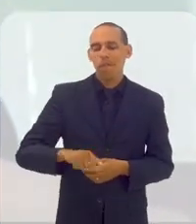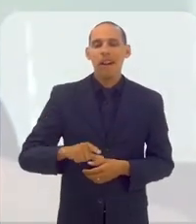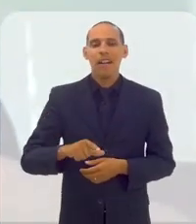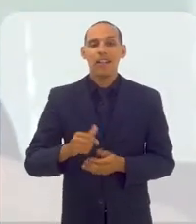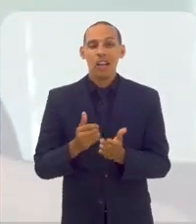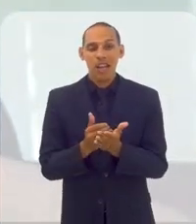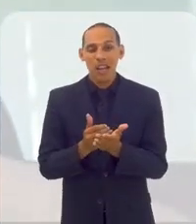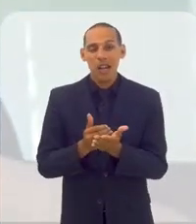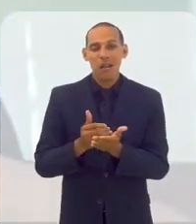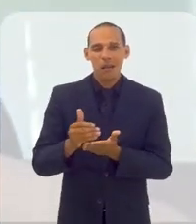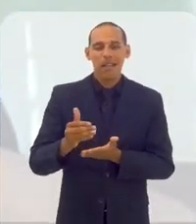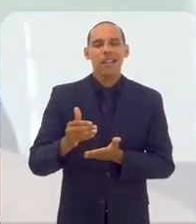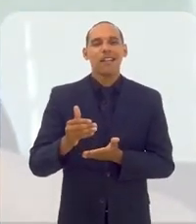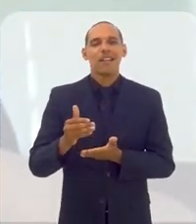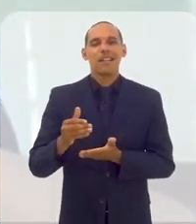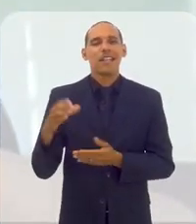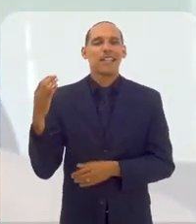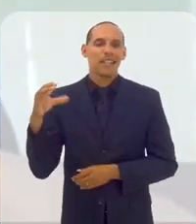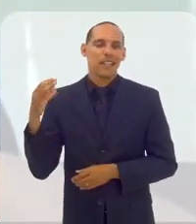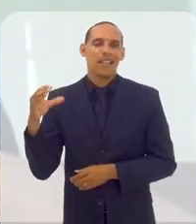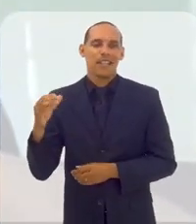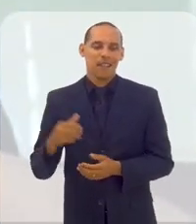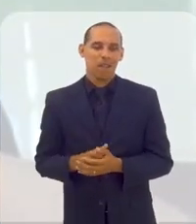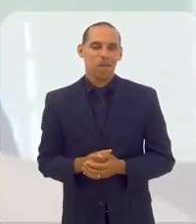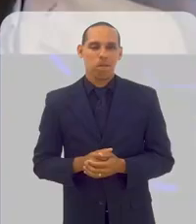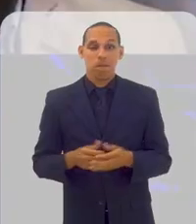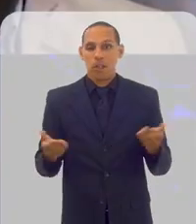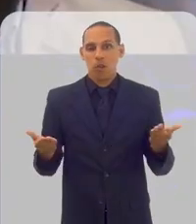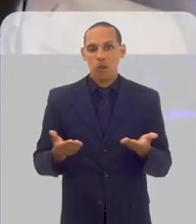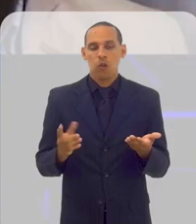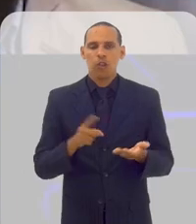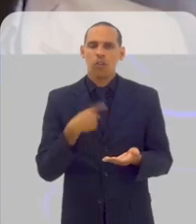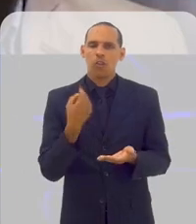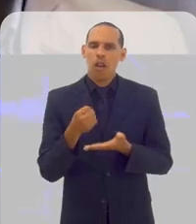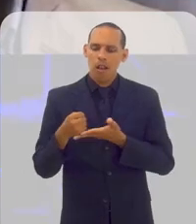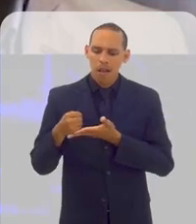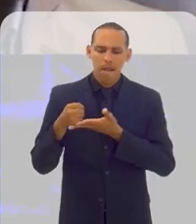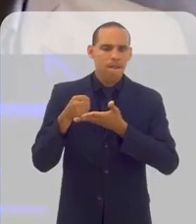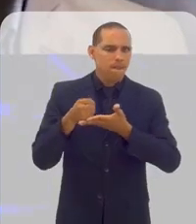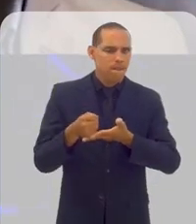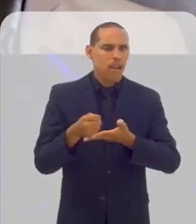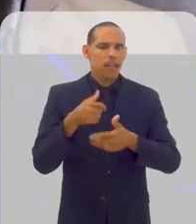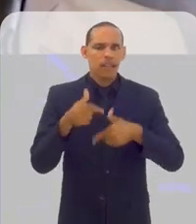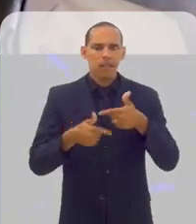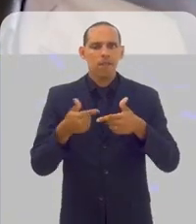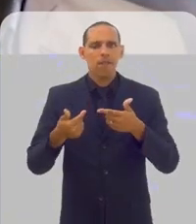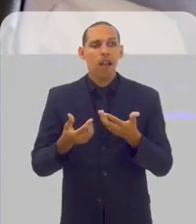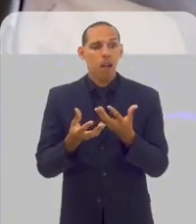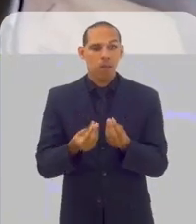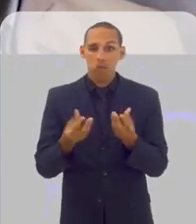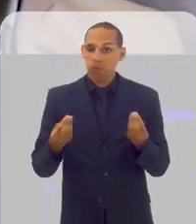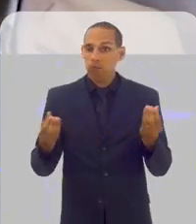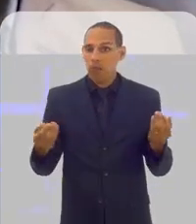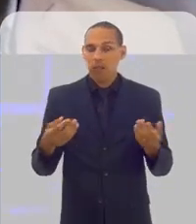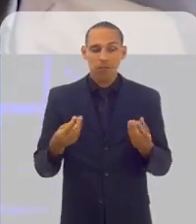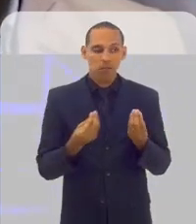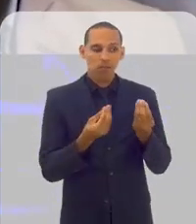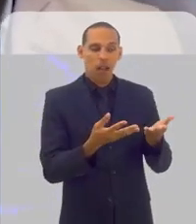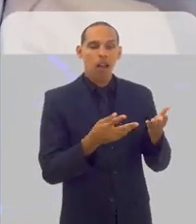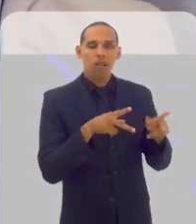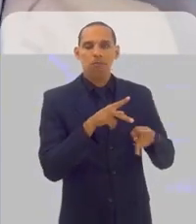além disso iniciação científica realmente a gente tem grandes ofertas aí de serviços para a população